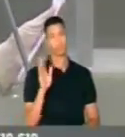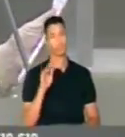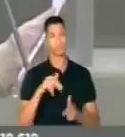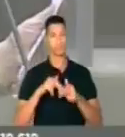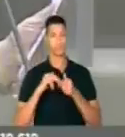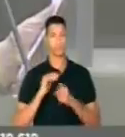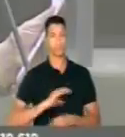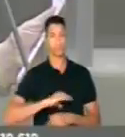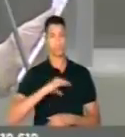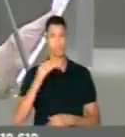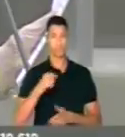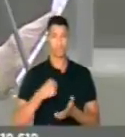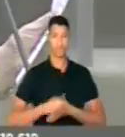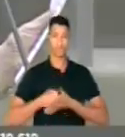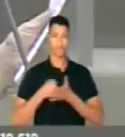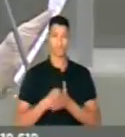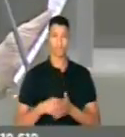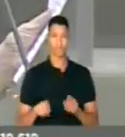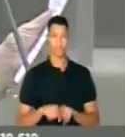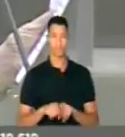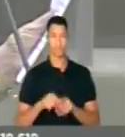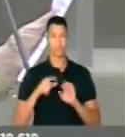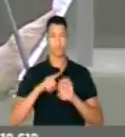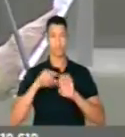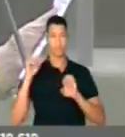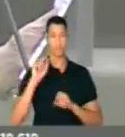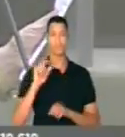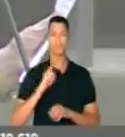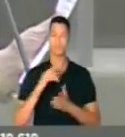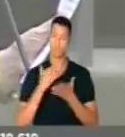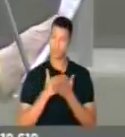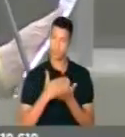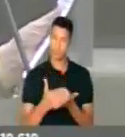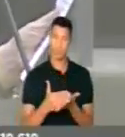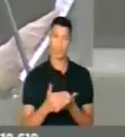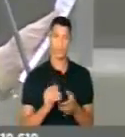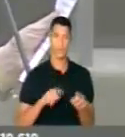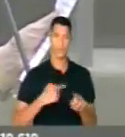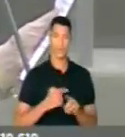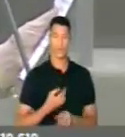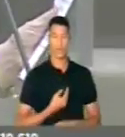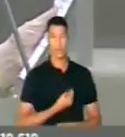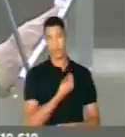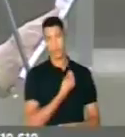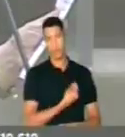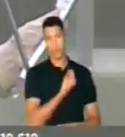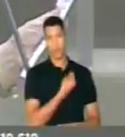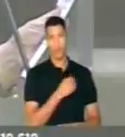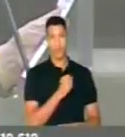pela coragem de enfrentarem o empreendimento que tornou